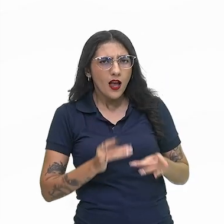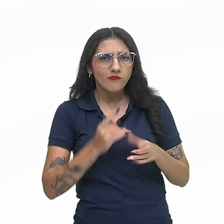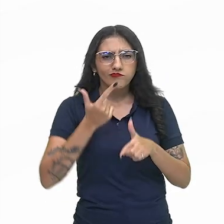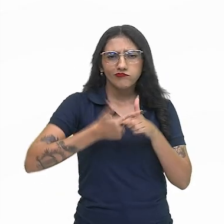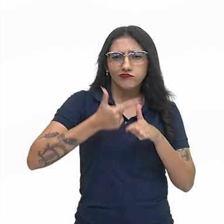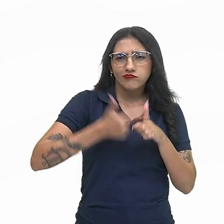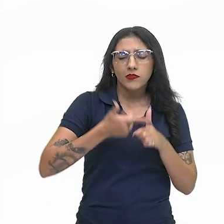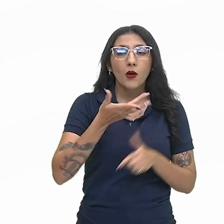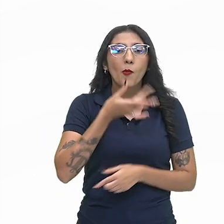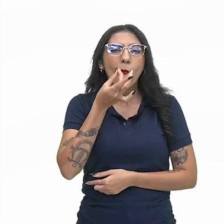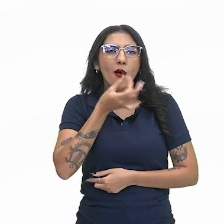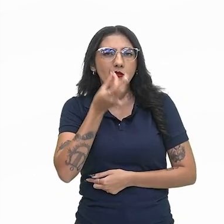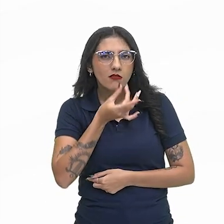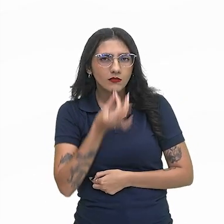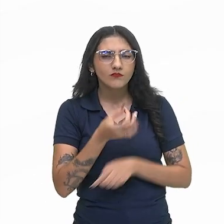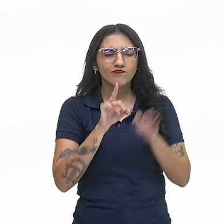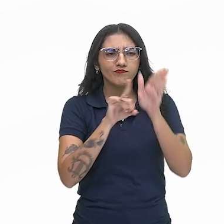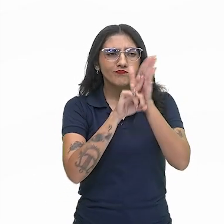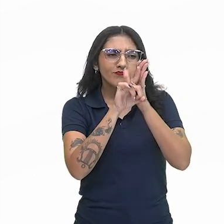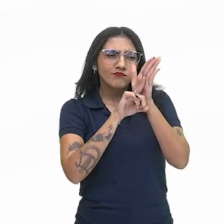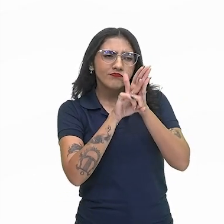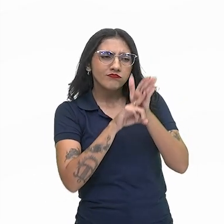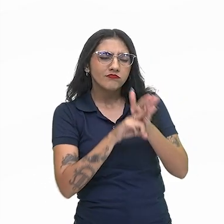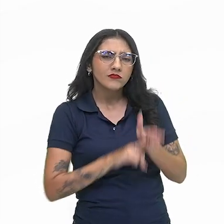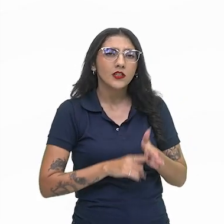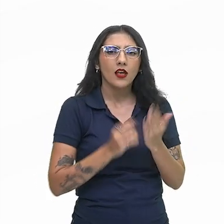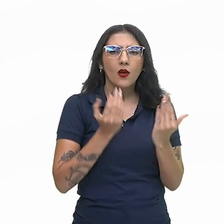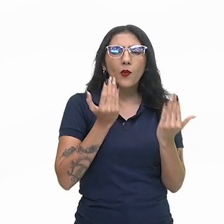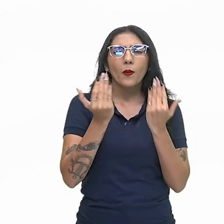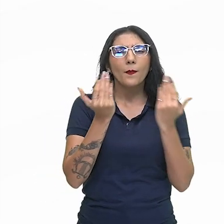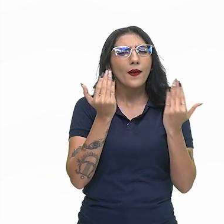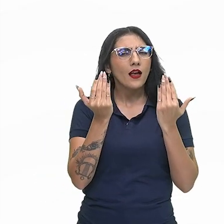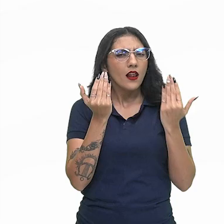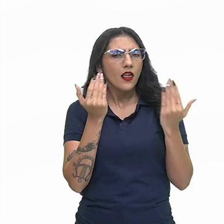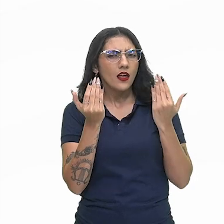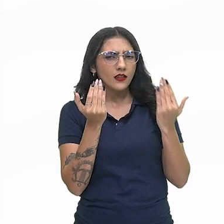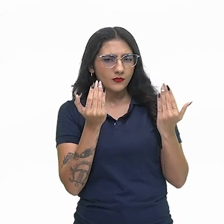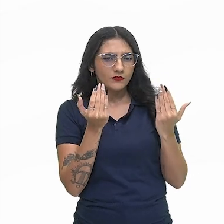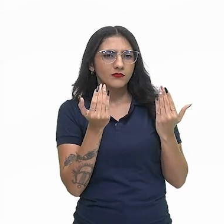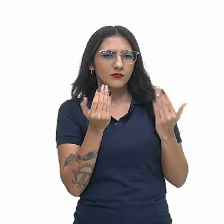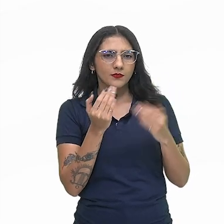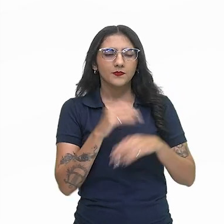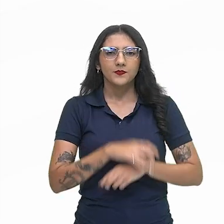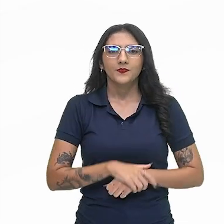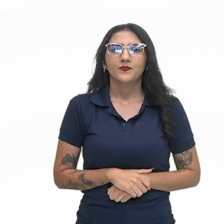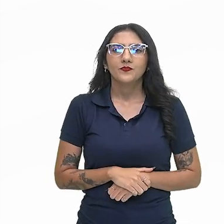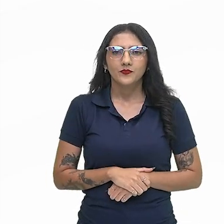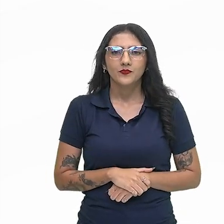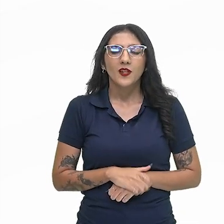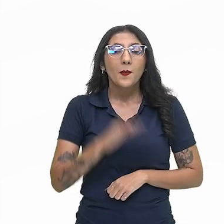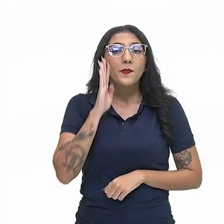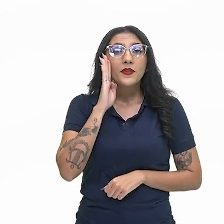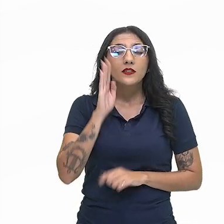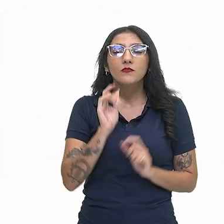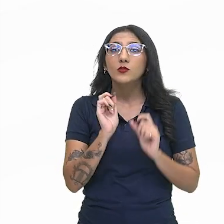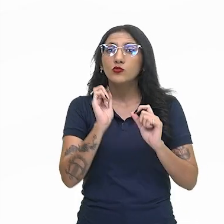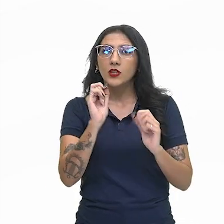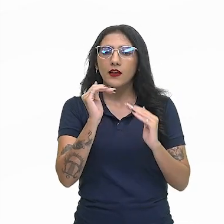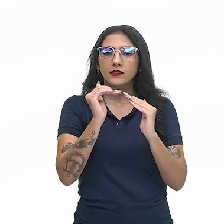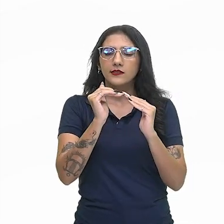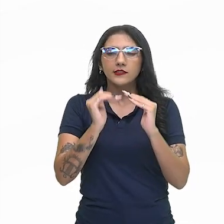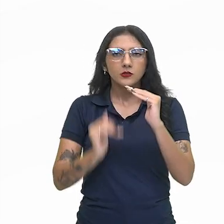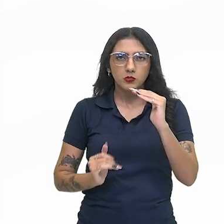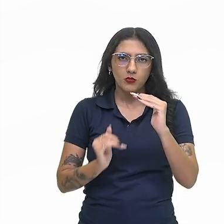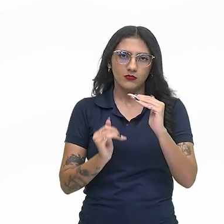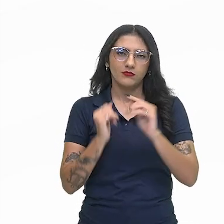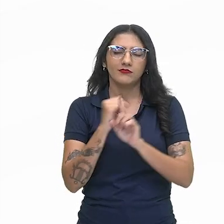criticar, investigar e desnaturalizar a realidade, sobretudo as desigualdades